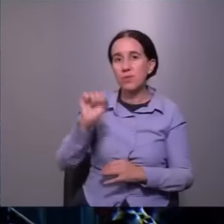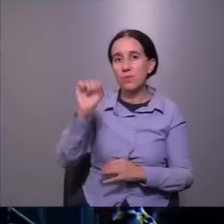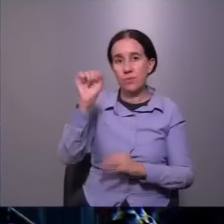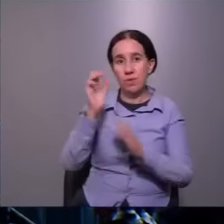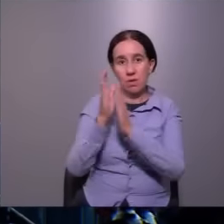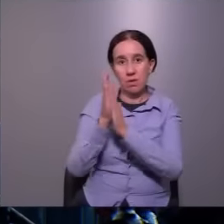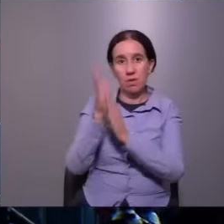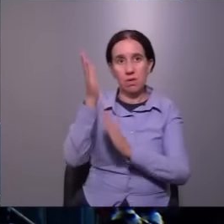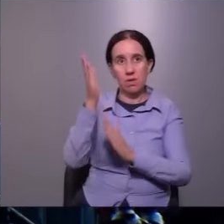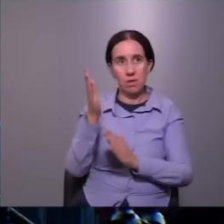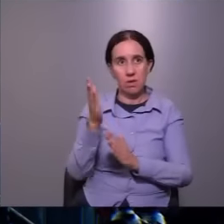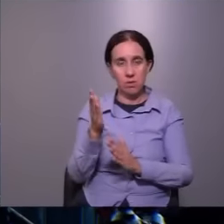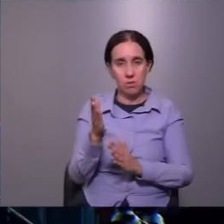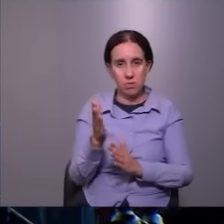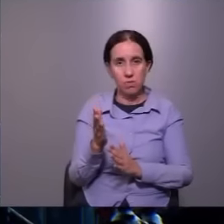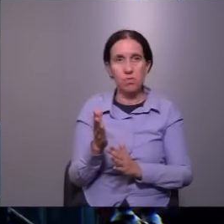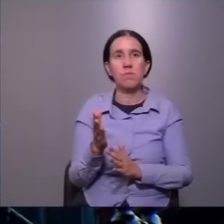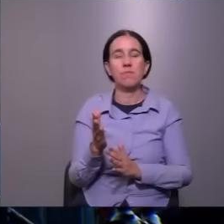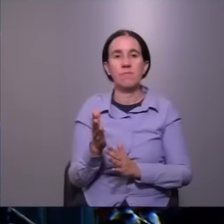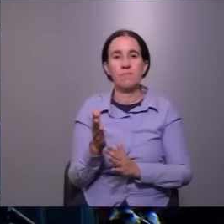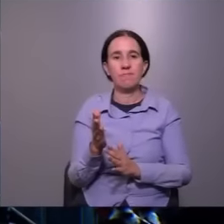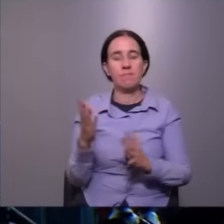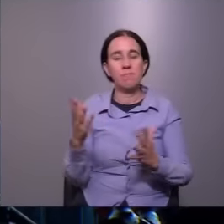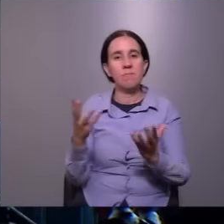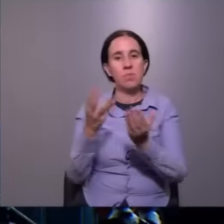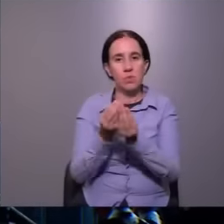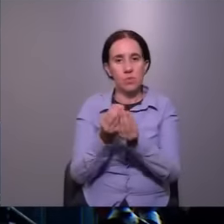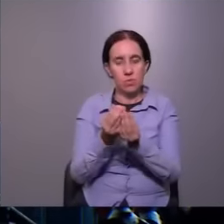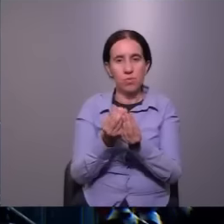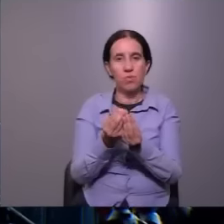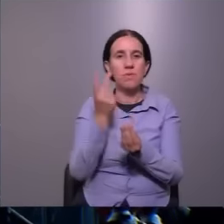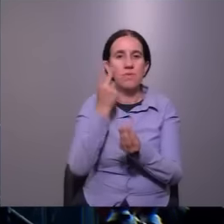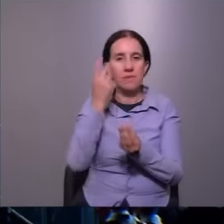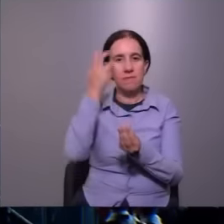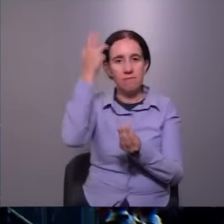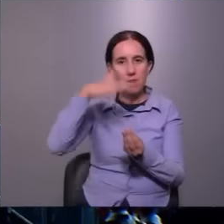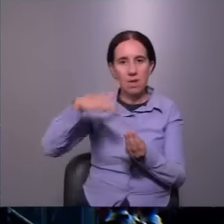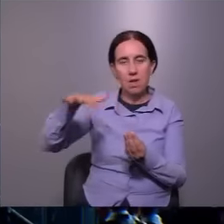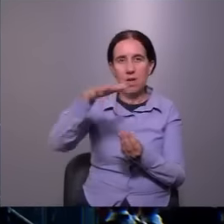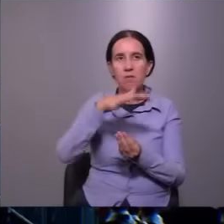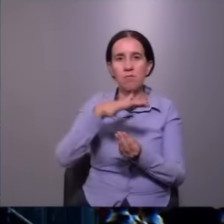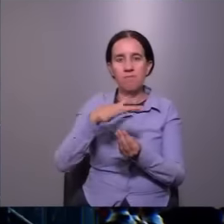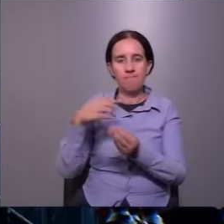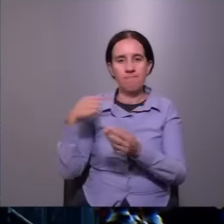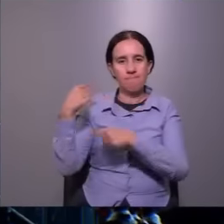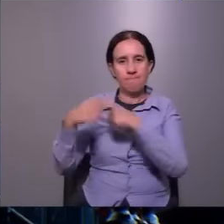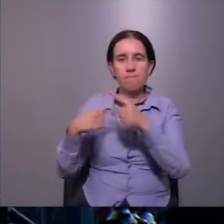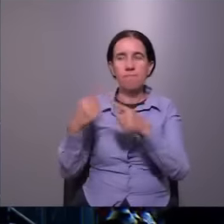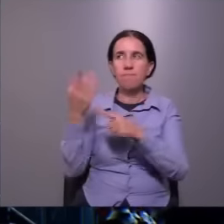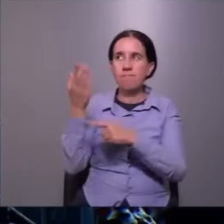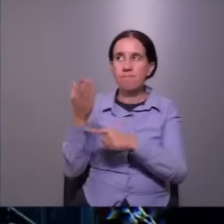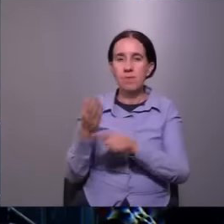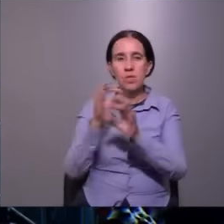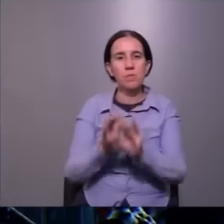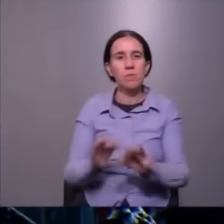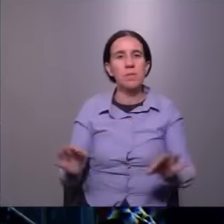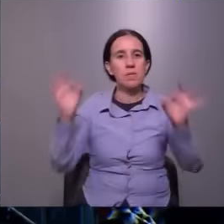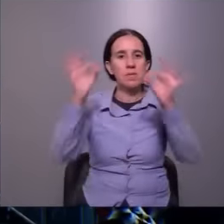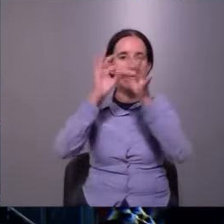desterrados. Por nosso Senhor Jesus Cristo, vosso Filho, que é Deus,